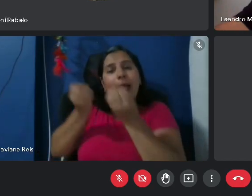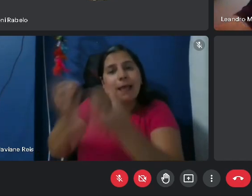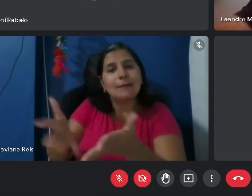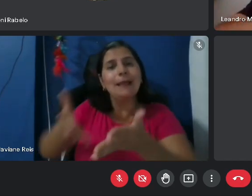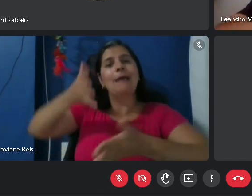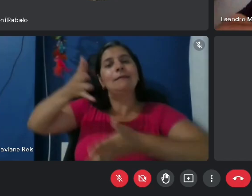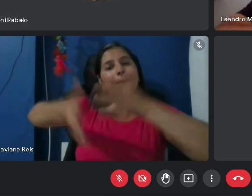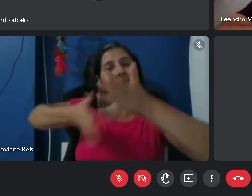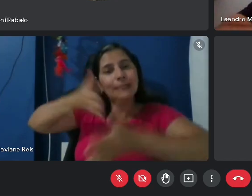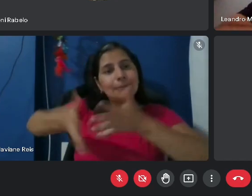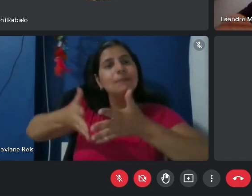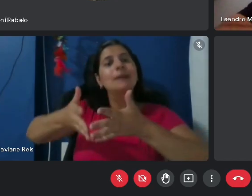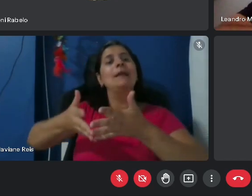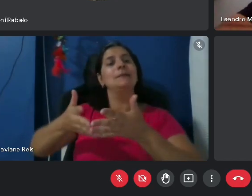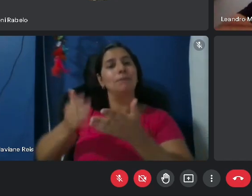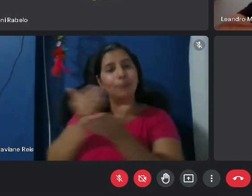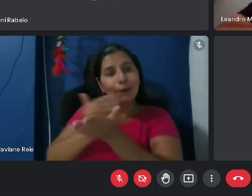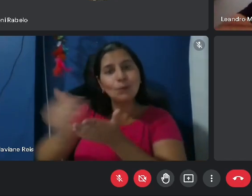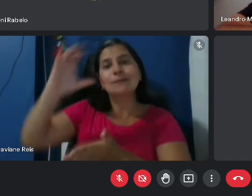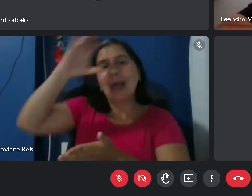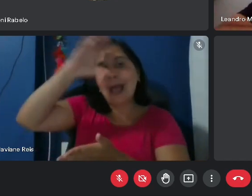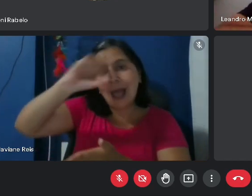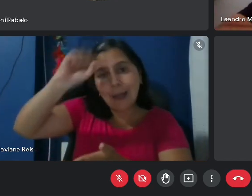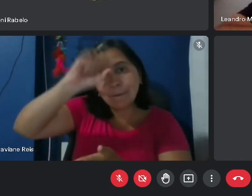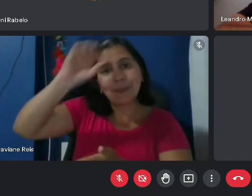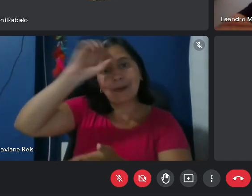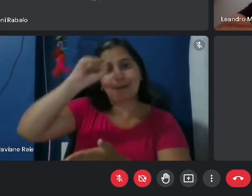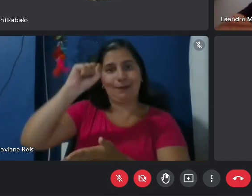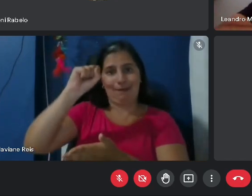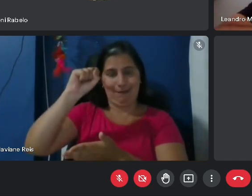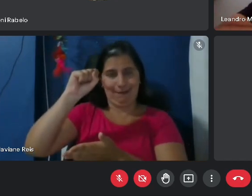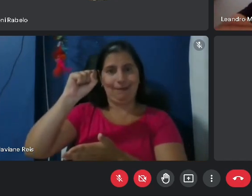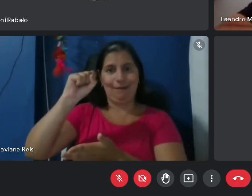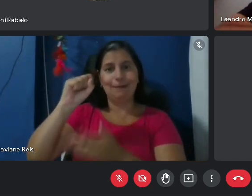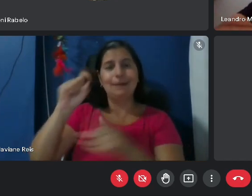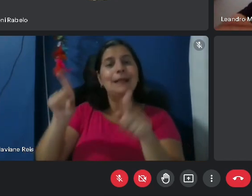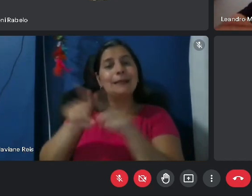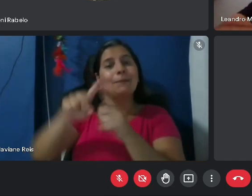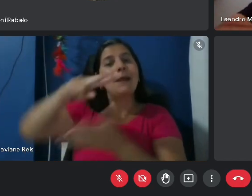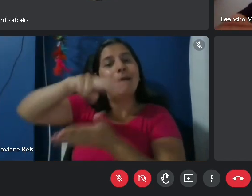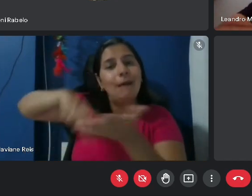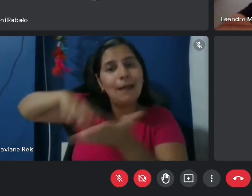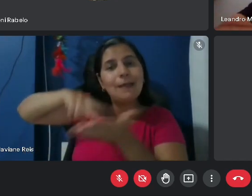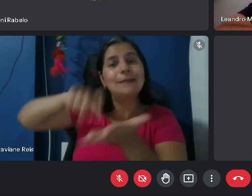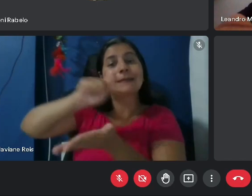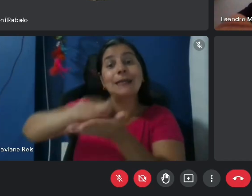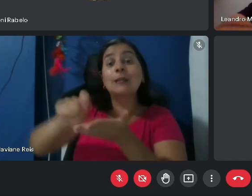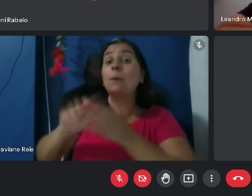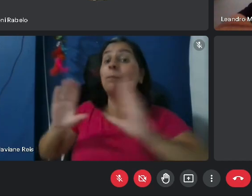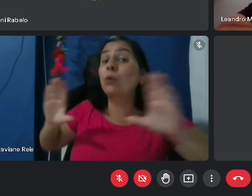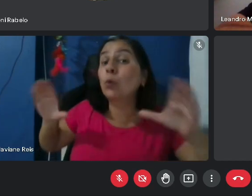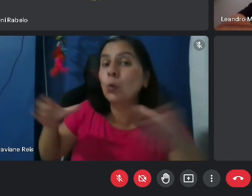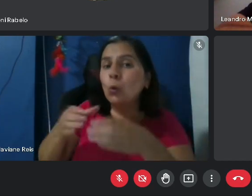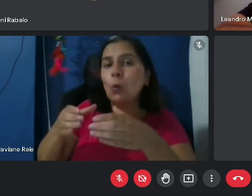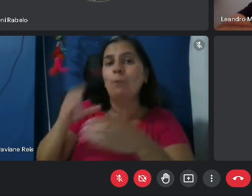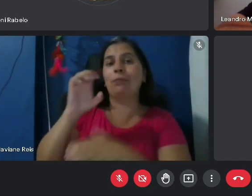ensino. E aí, o nosso foco é o quê? Que lá ele aprenda a língua de sinais no